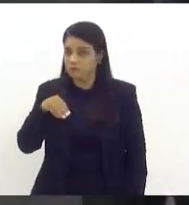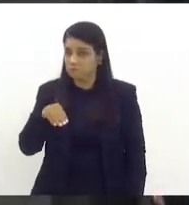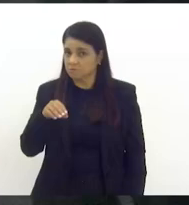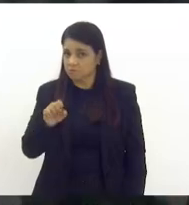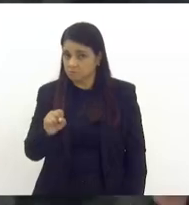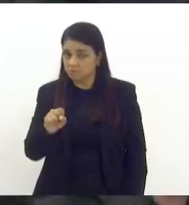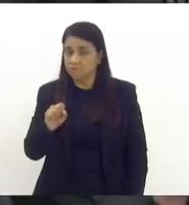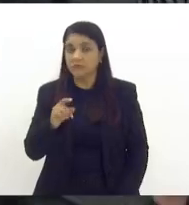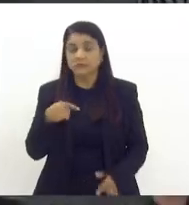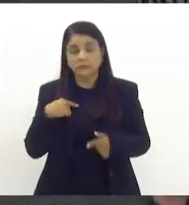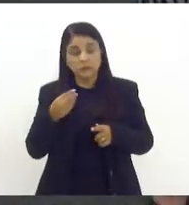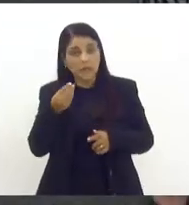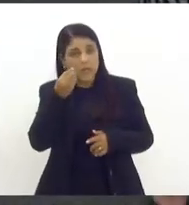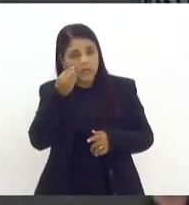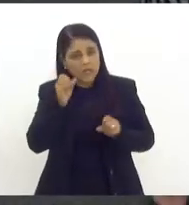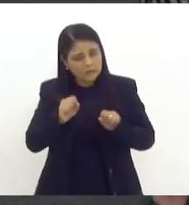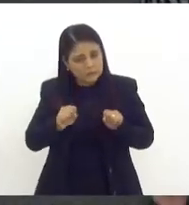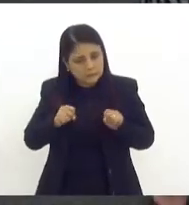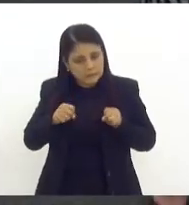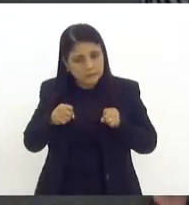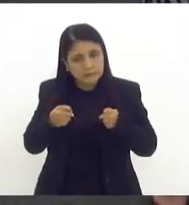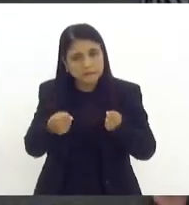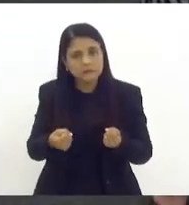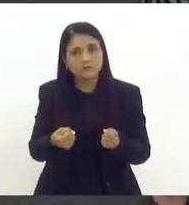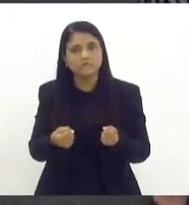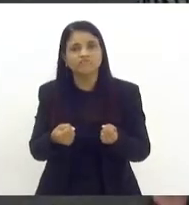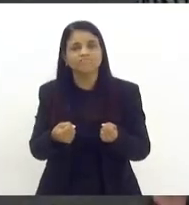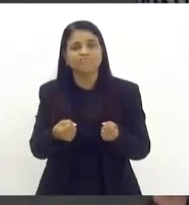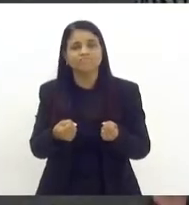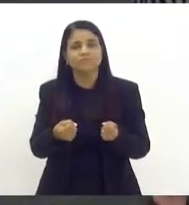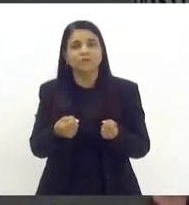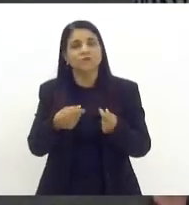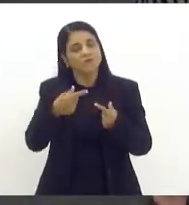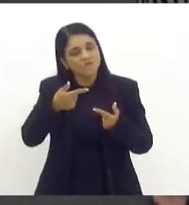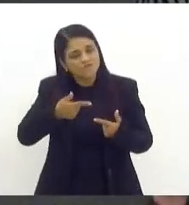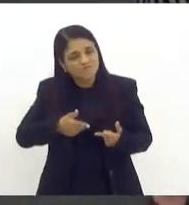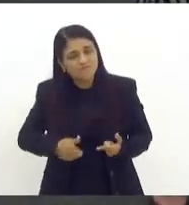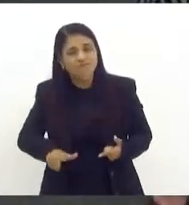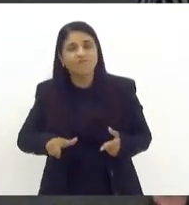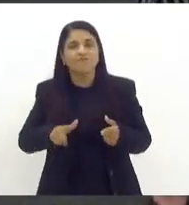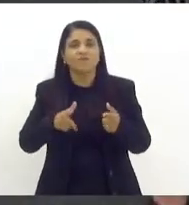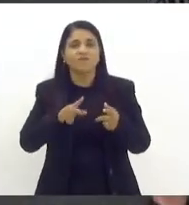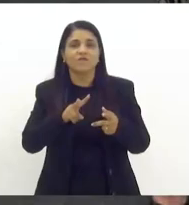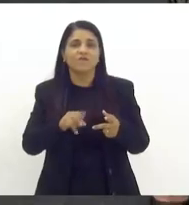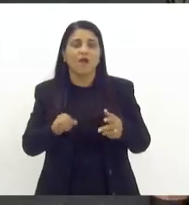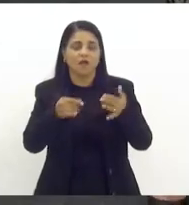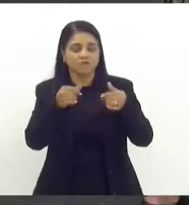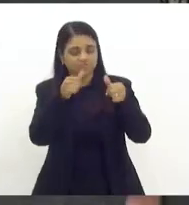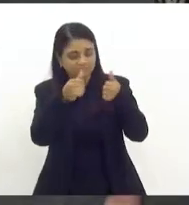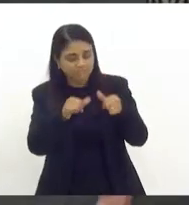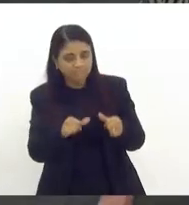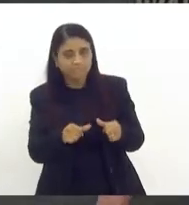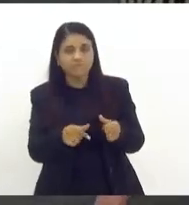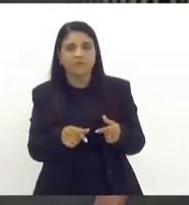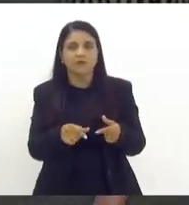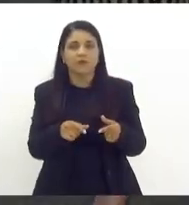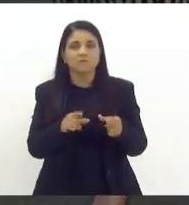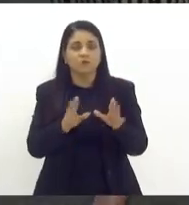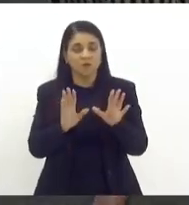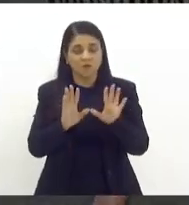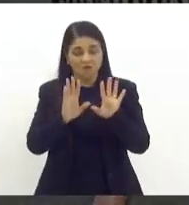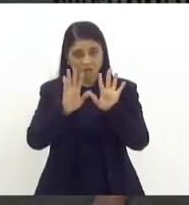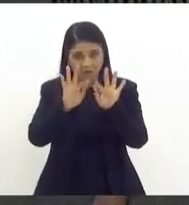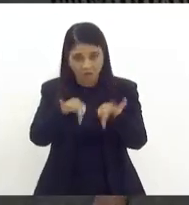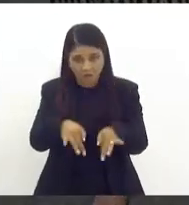grande para algo que vai ser profundamente revisto e porque depois da extinção do